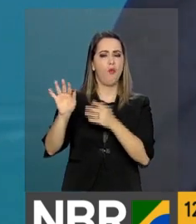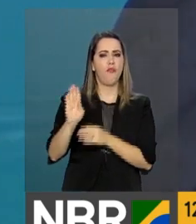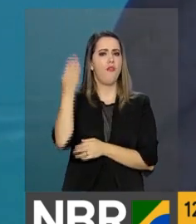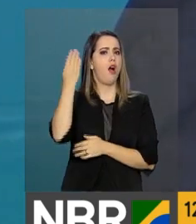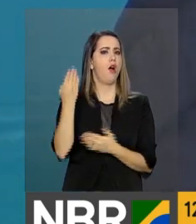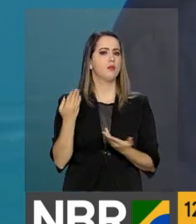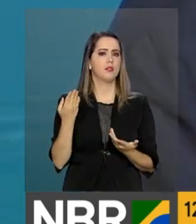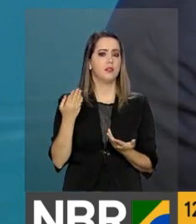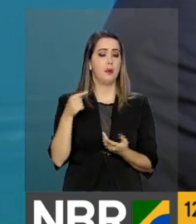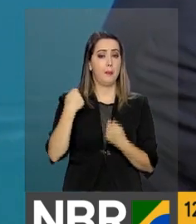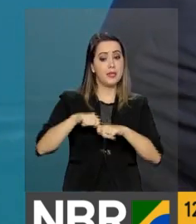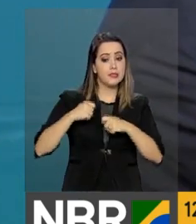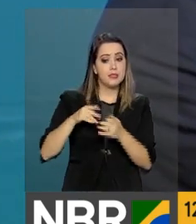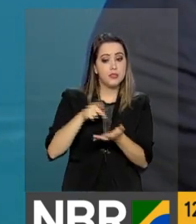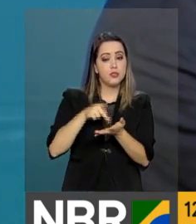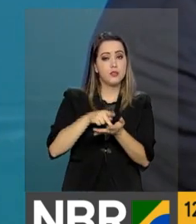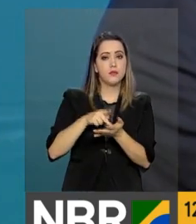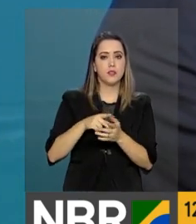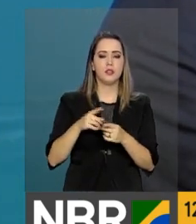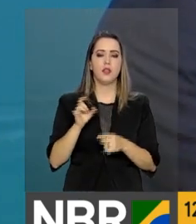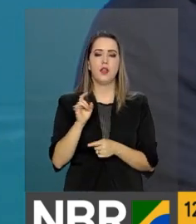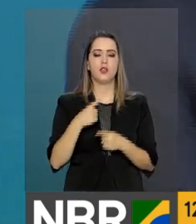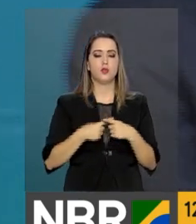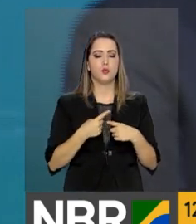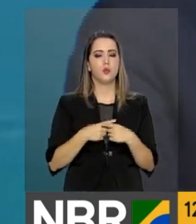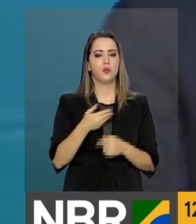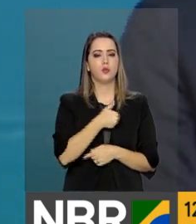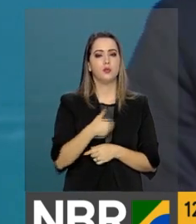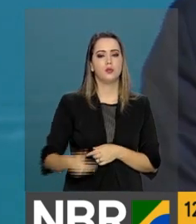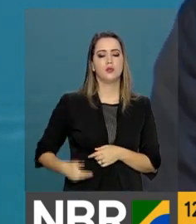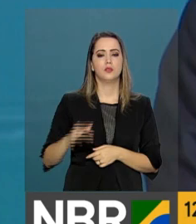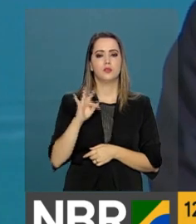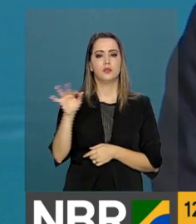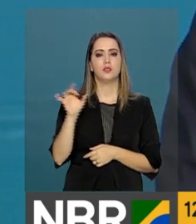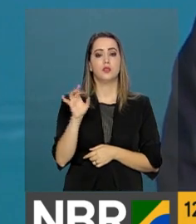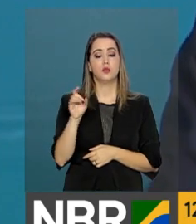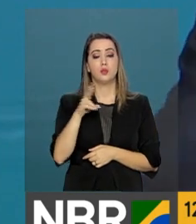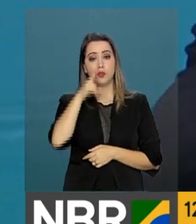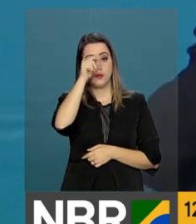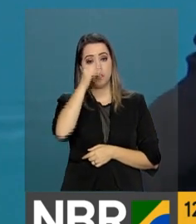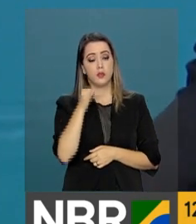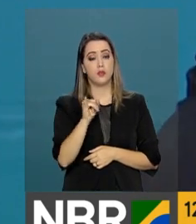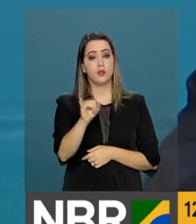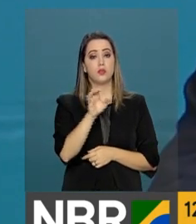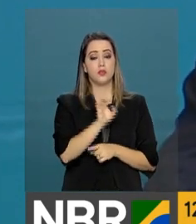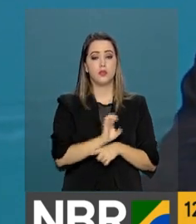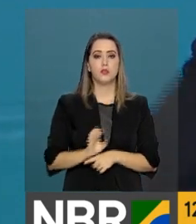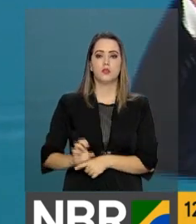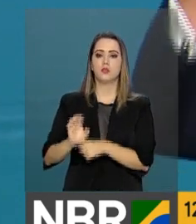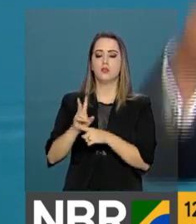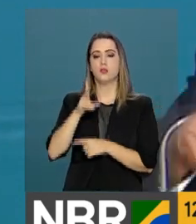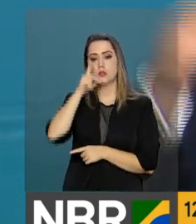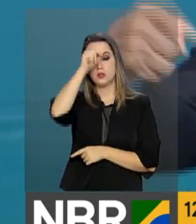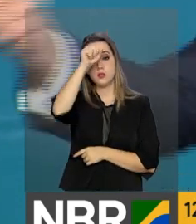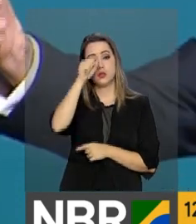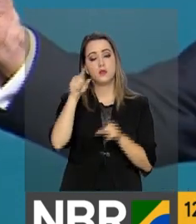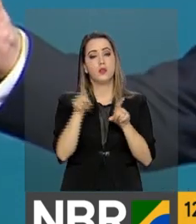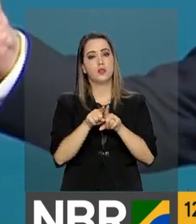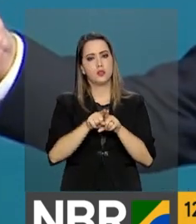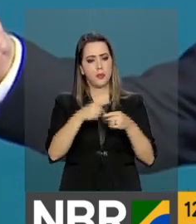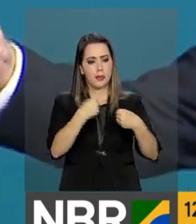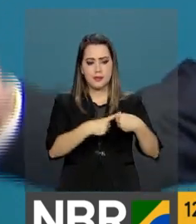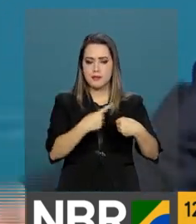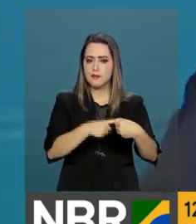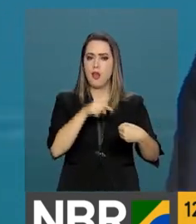no nosso país. E a União será forte na medida que os estados sejam fortes e, especialmente, os municípios